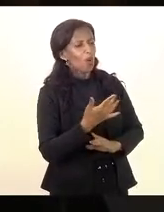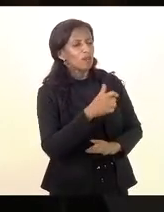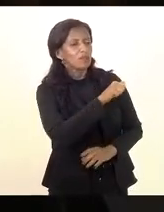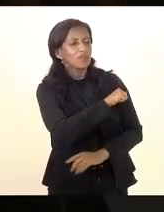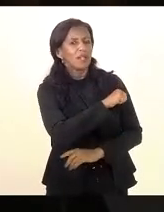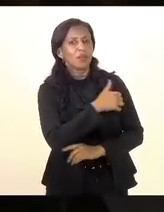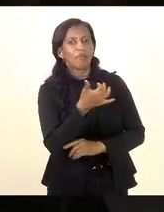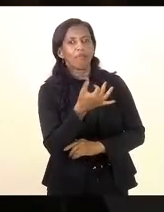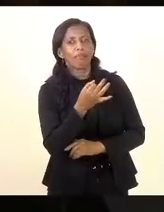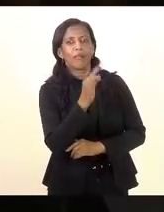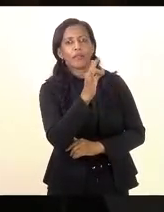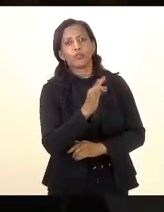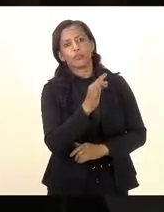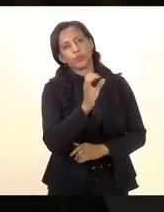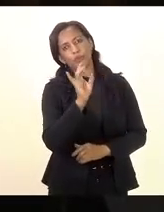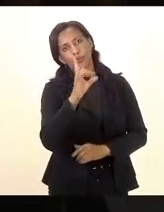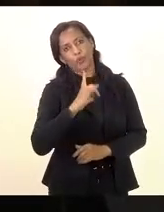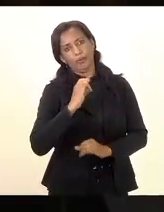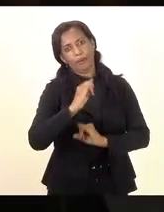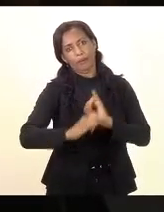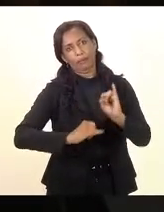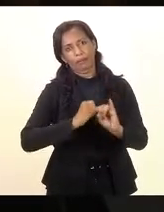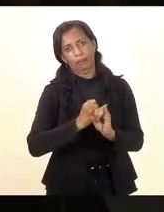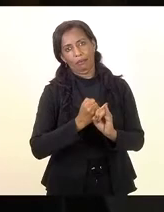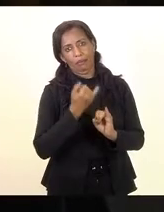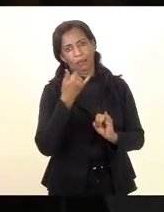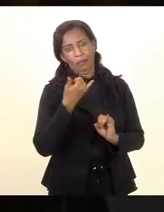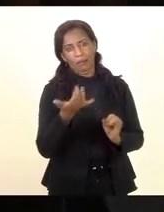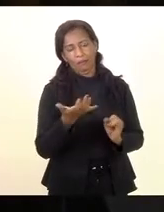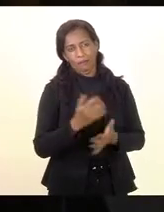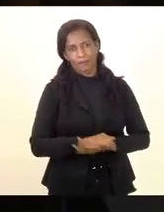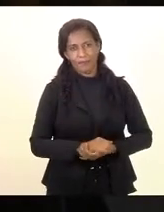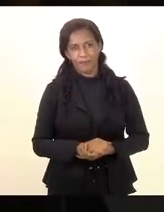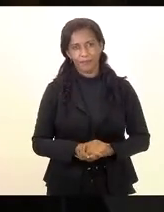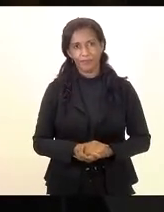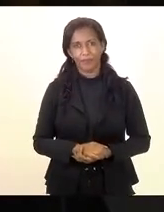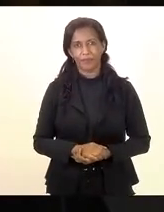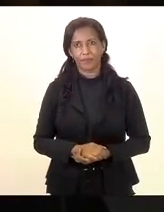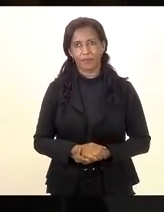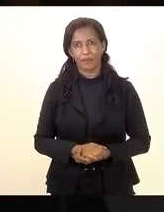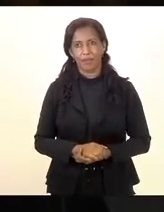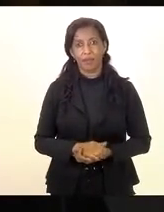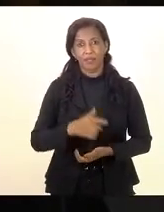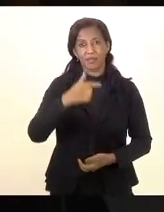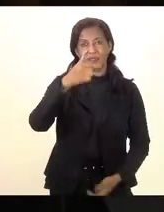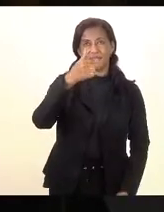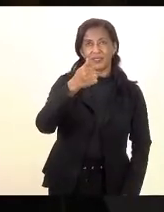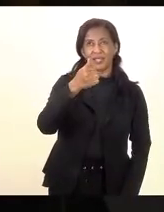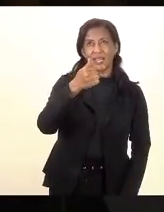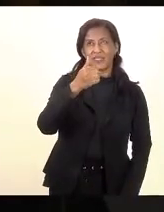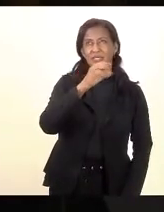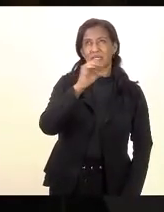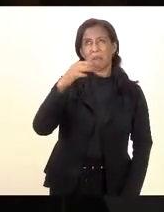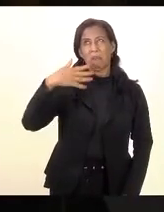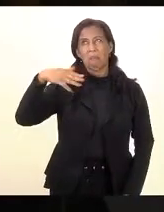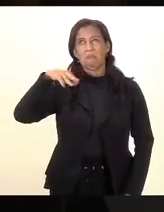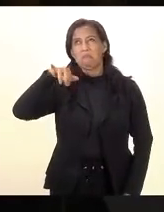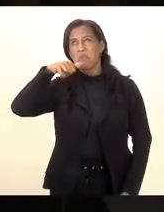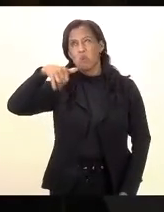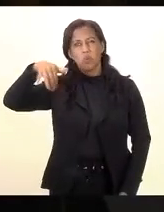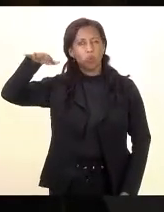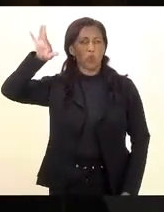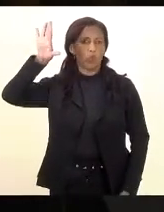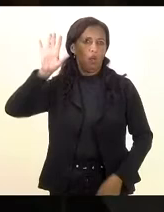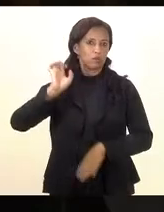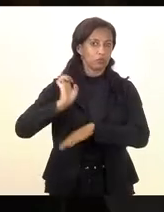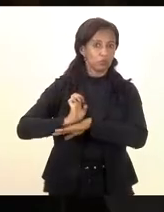de 10% dos estudantes 10% dos 700 e tantos mil alunos que temos na rede estadual